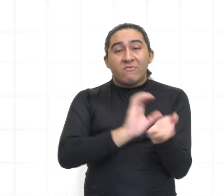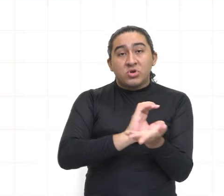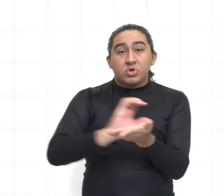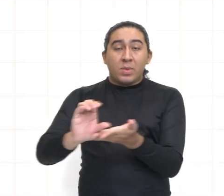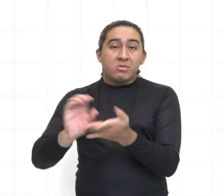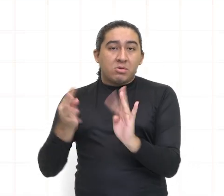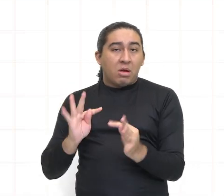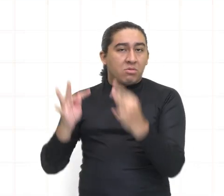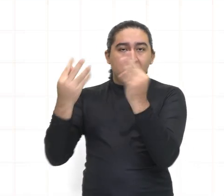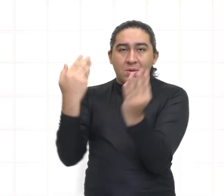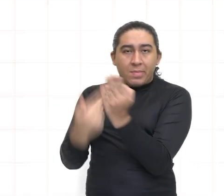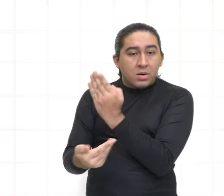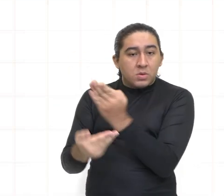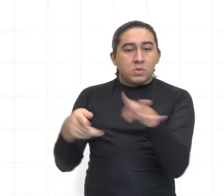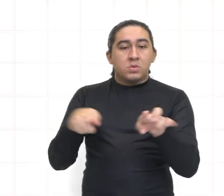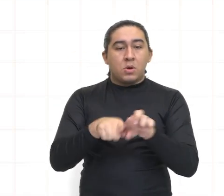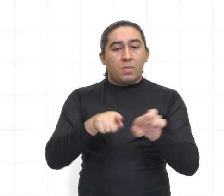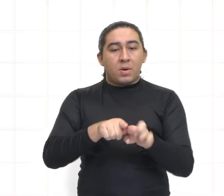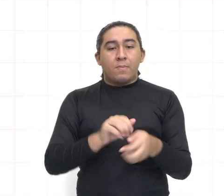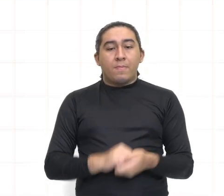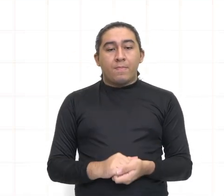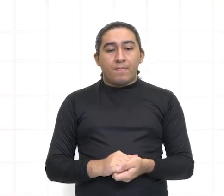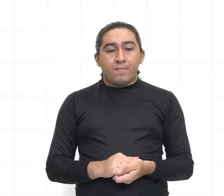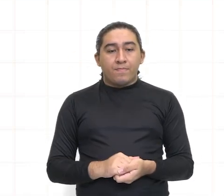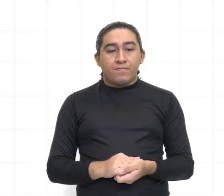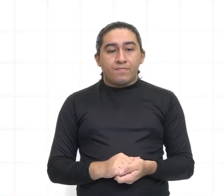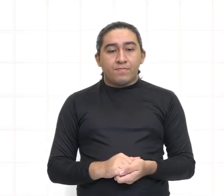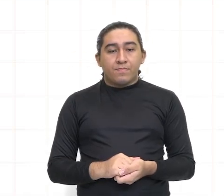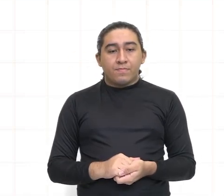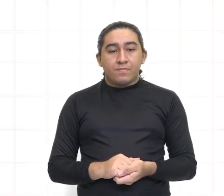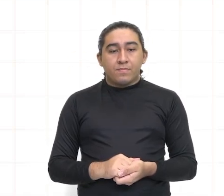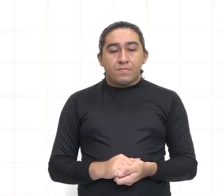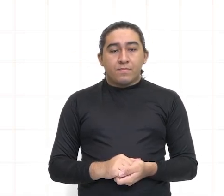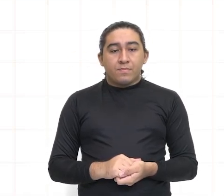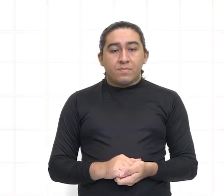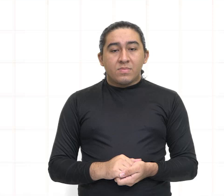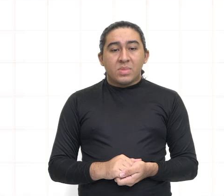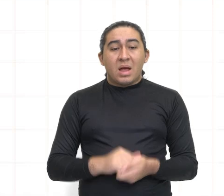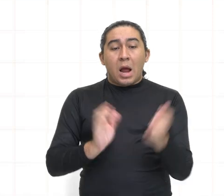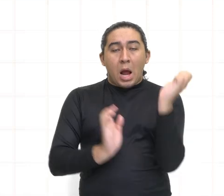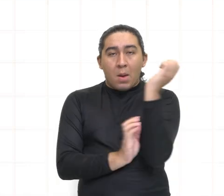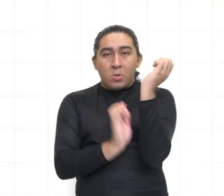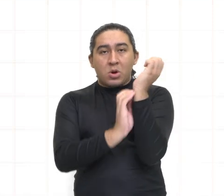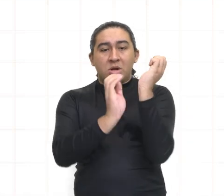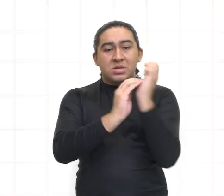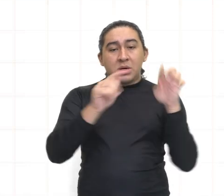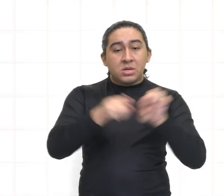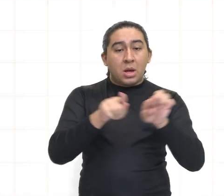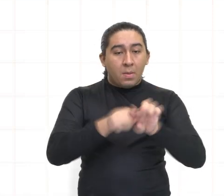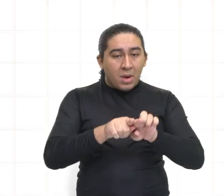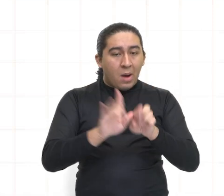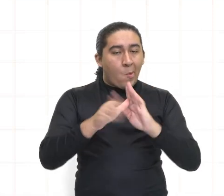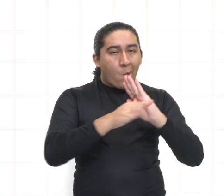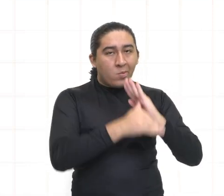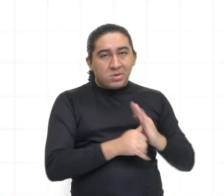investimentos em tecnologias e a ineficiência e a corrupção da burocracia